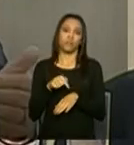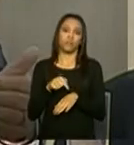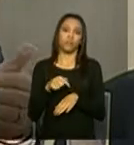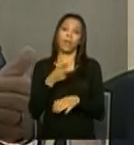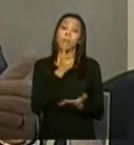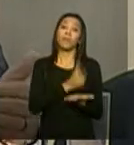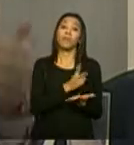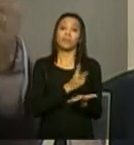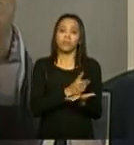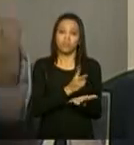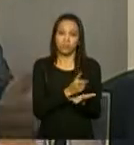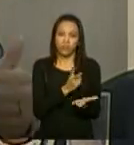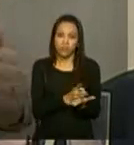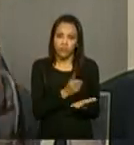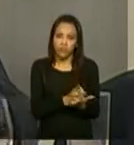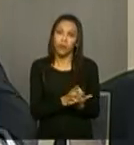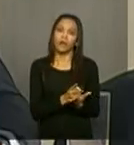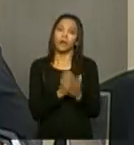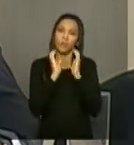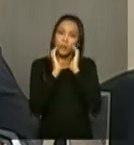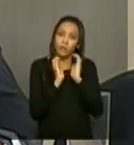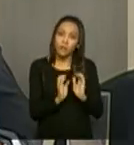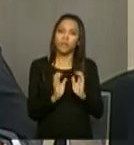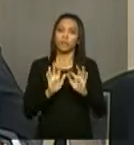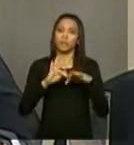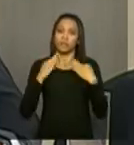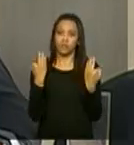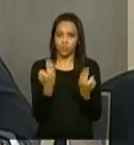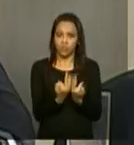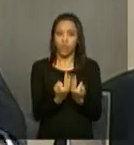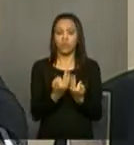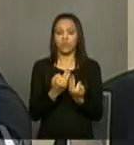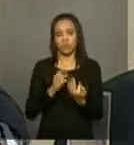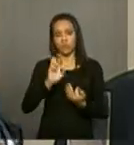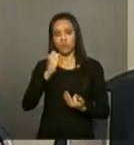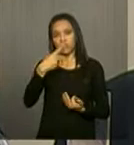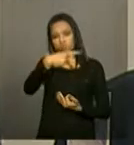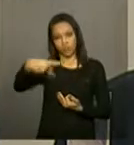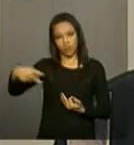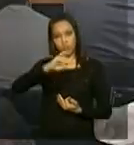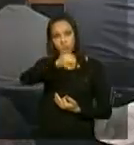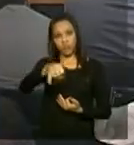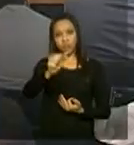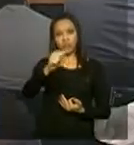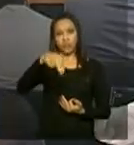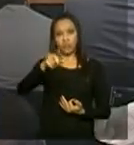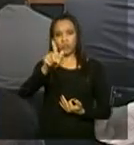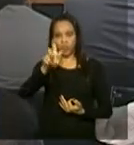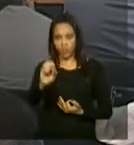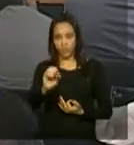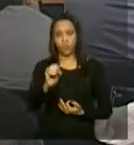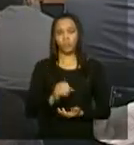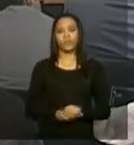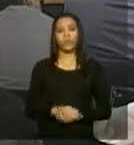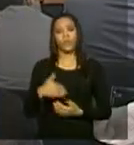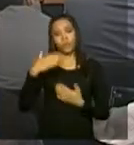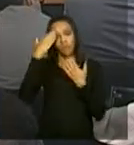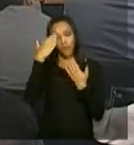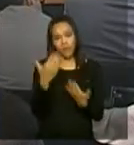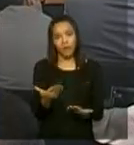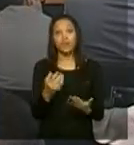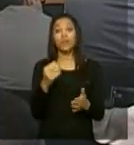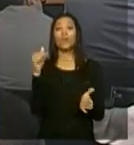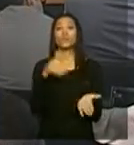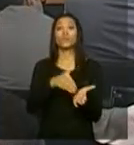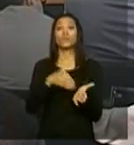preservação da dignidade da família do presidente joão goulart obrigado então vamos nos encaminhando para uma